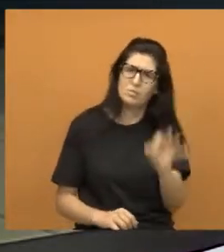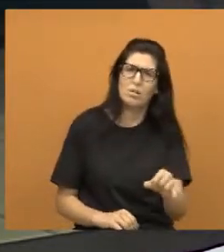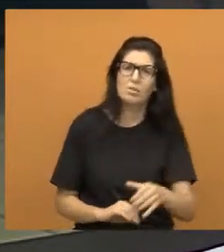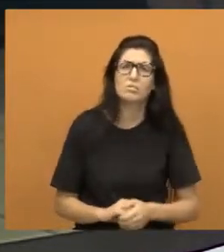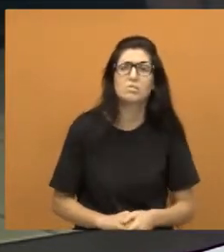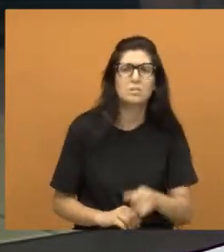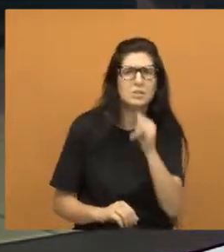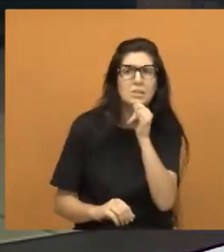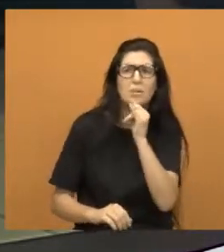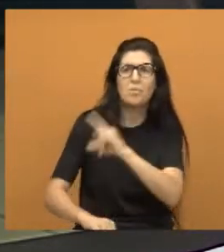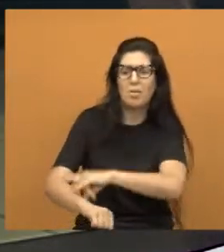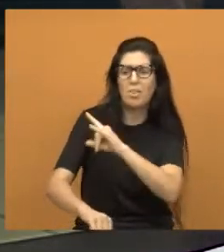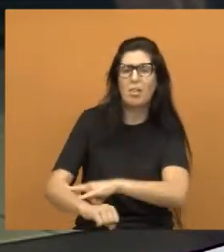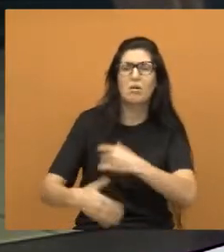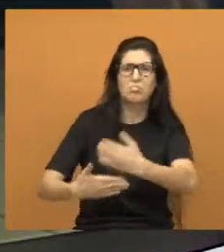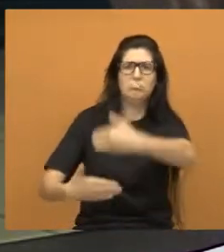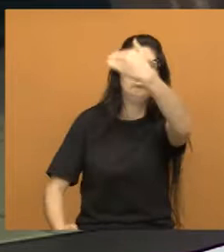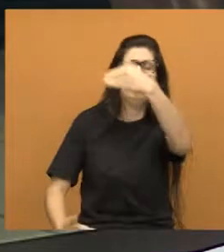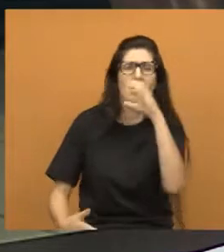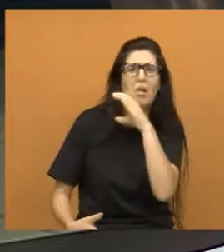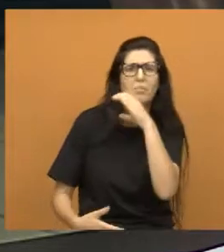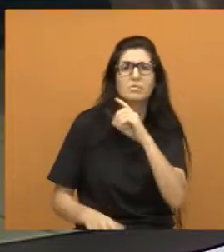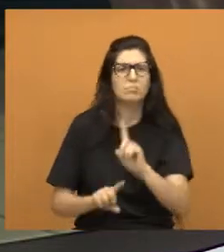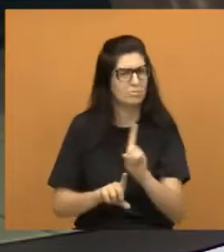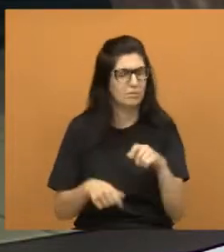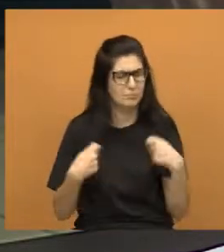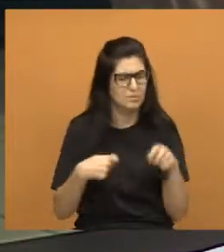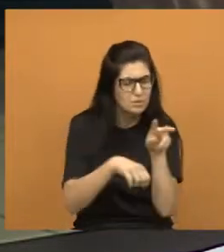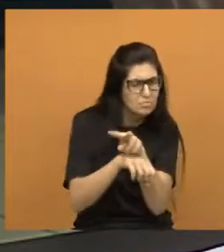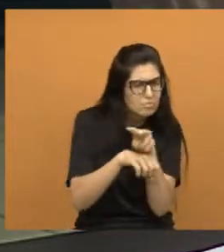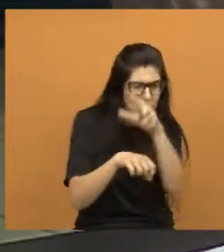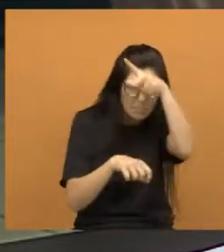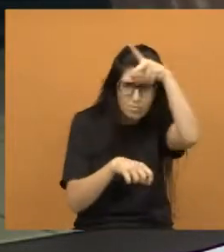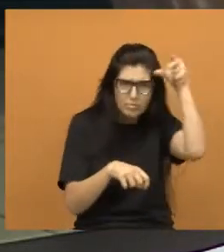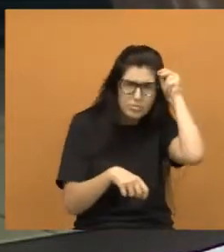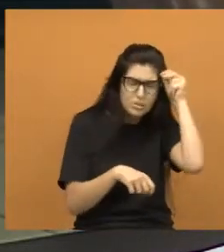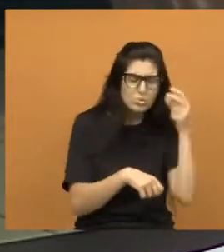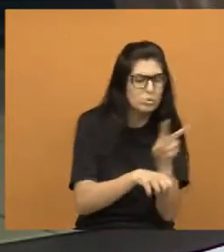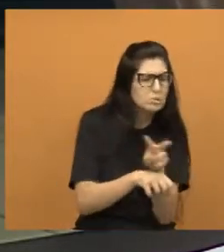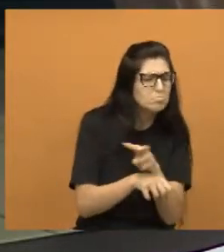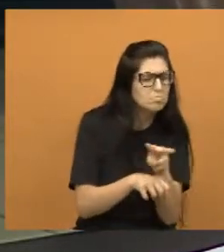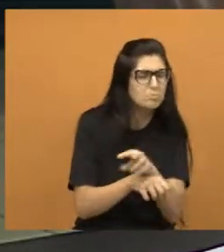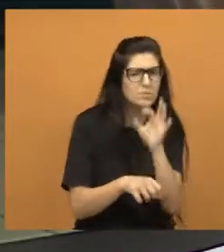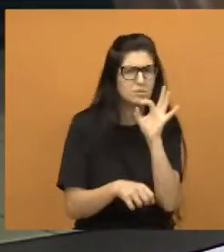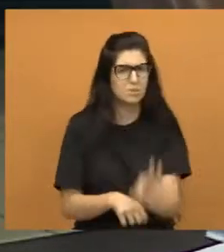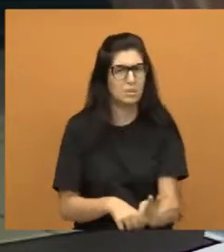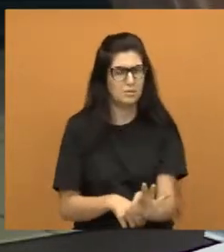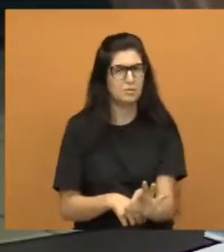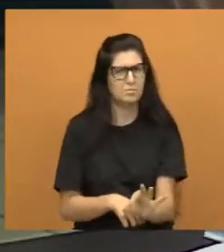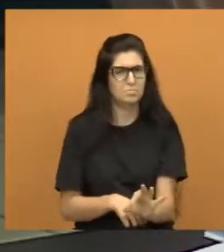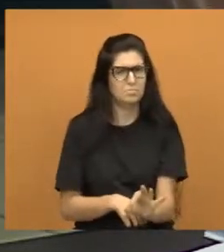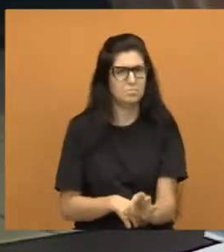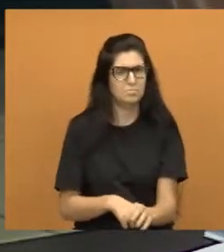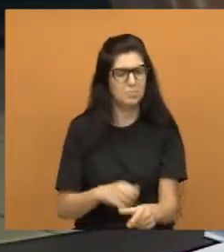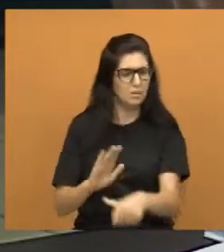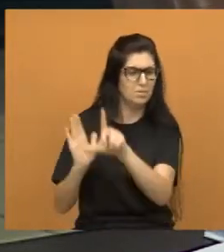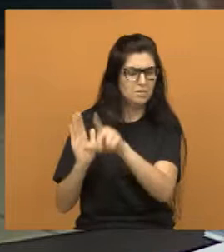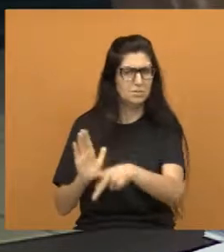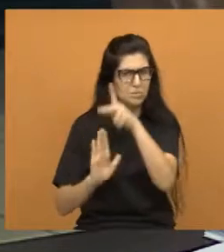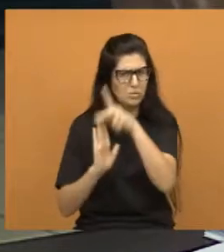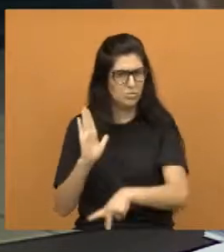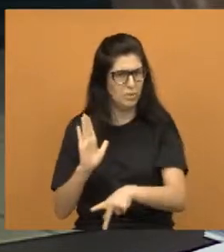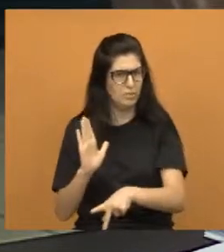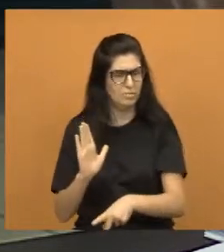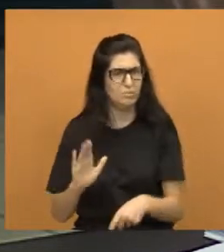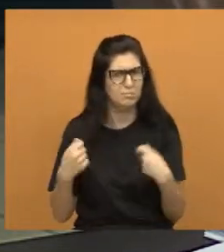lá, levanta lá a parede de qualquer jeito. Tem que ter a supervisão da prefeitura. Ó, a prefeitura vai ter que fazer, no mínimo, o projeto. Olha, como é que tem que ser o projeto?